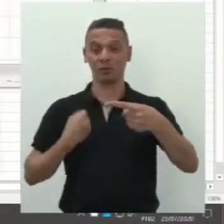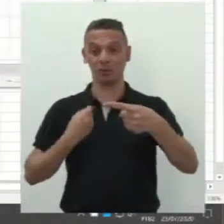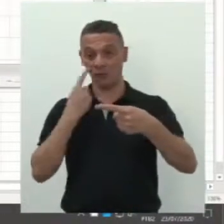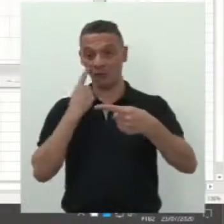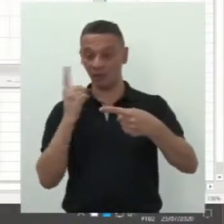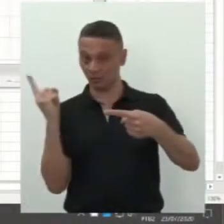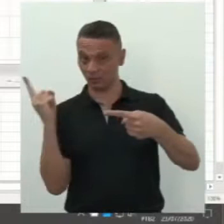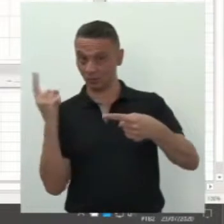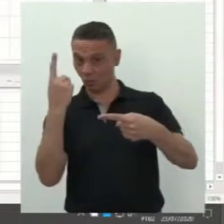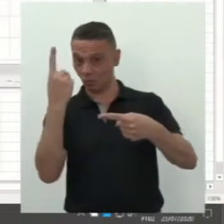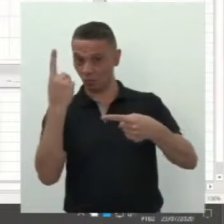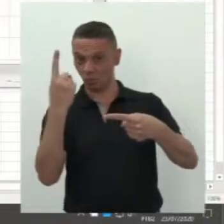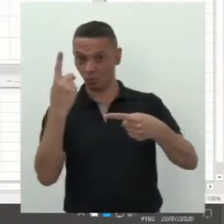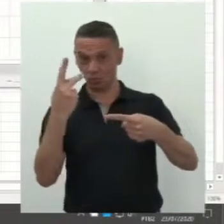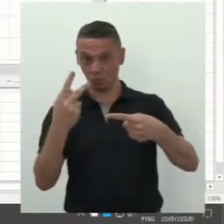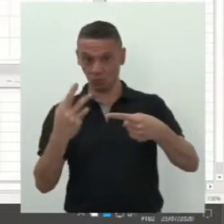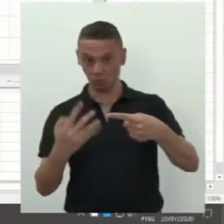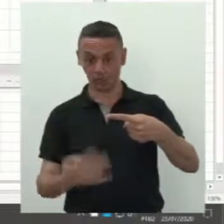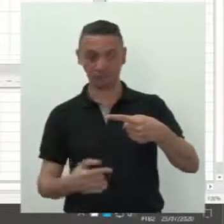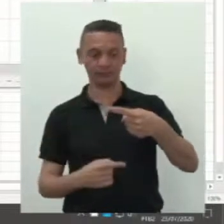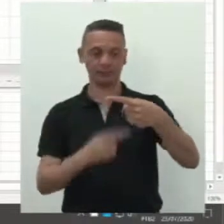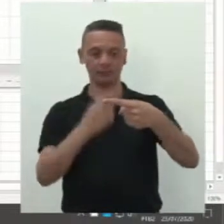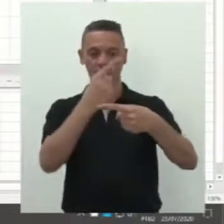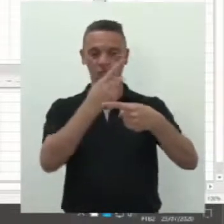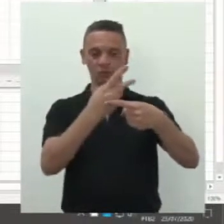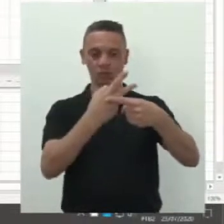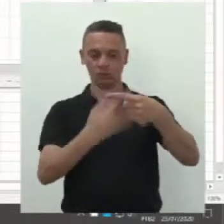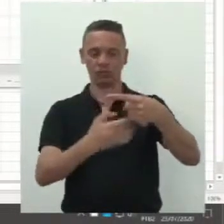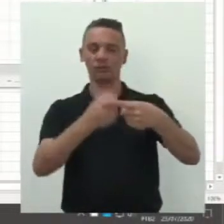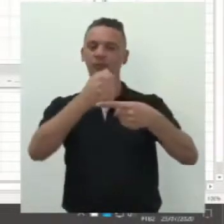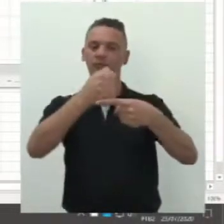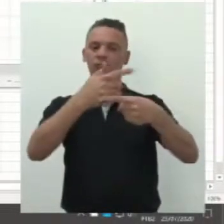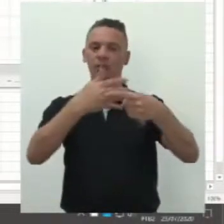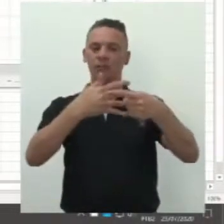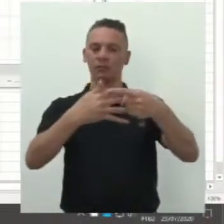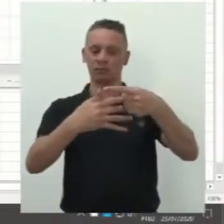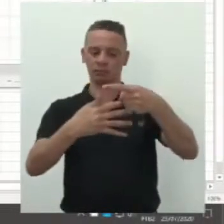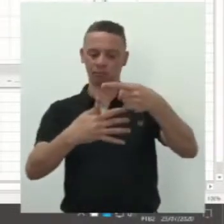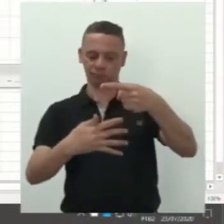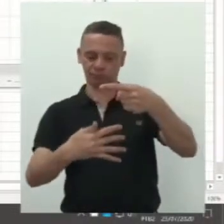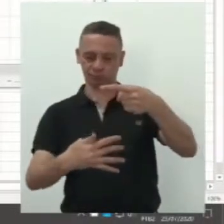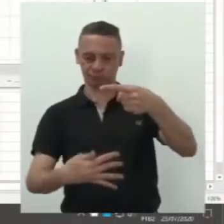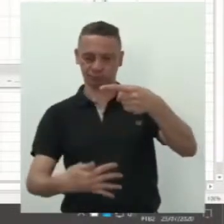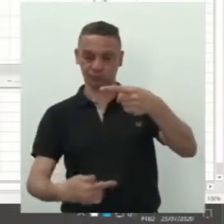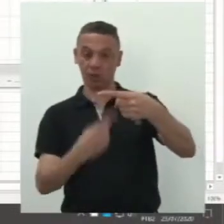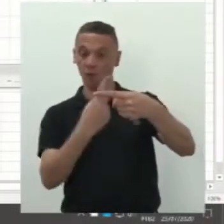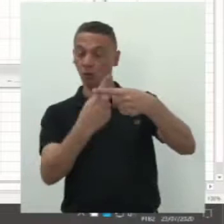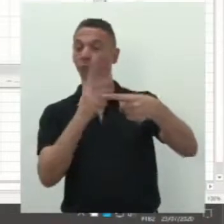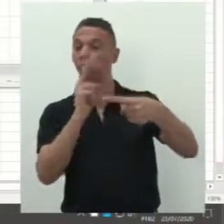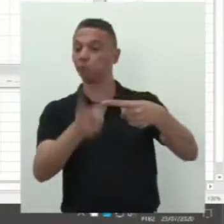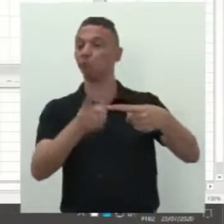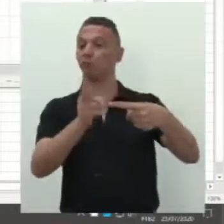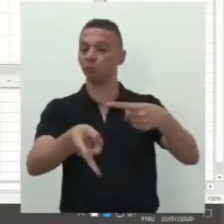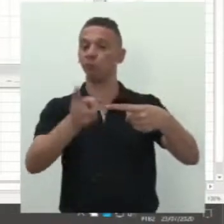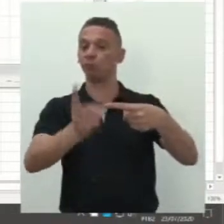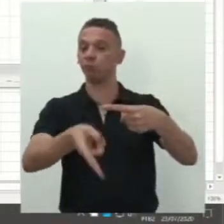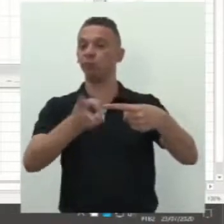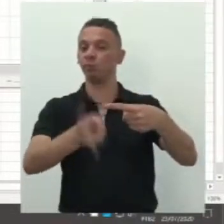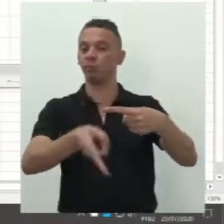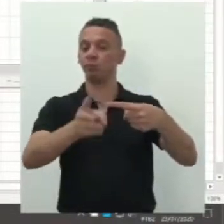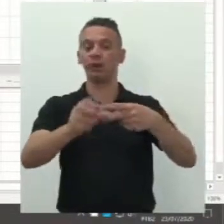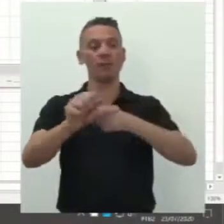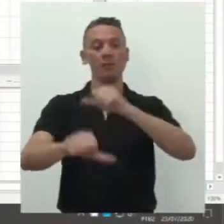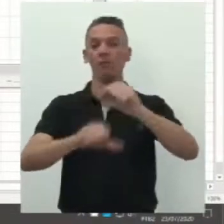Então, linha 1, linha 2 eu vou descer. Ó, linha 10, a linha 1 ela fica fixa. Então, para onde eu descer aqui na